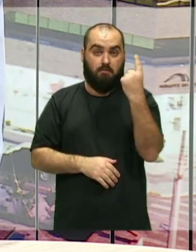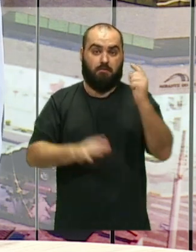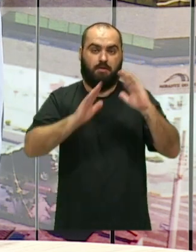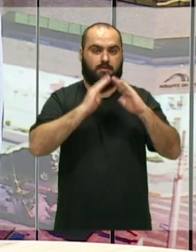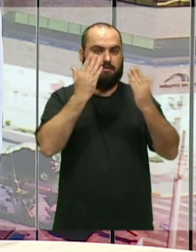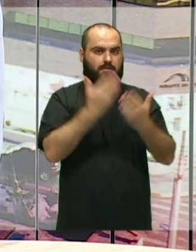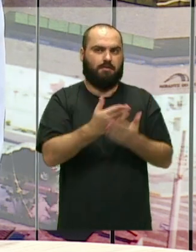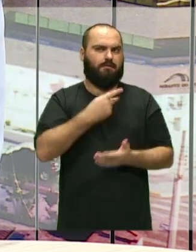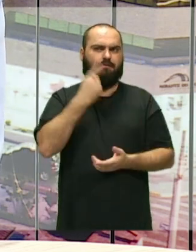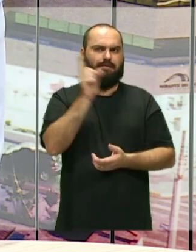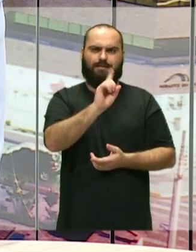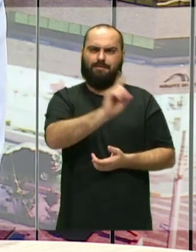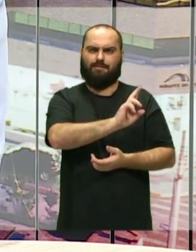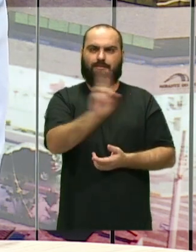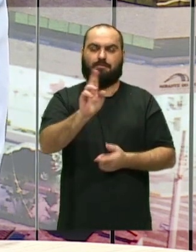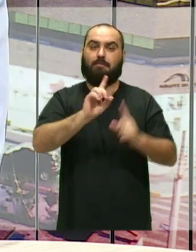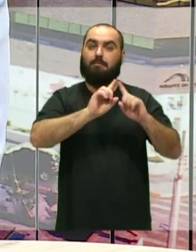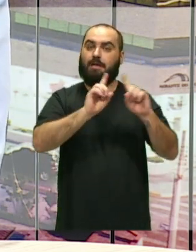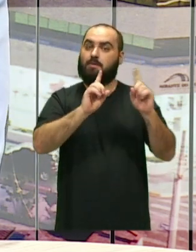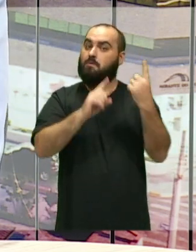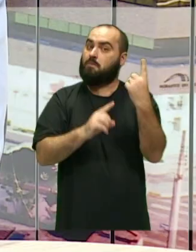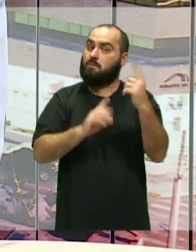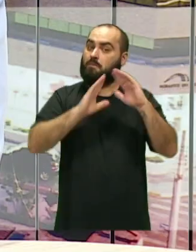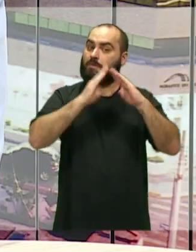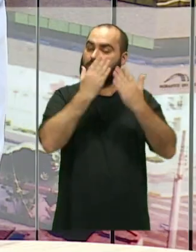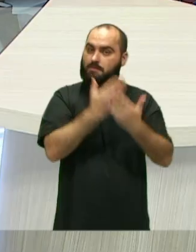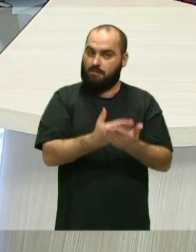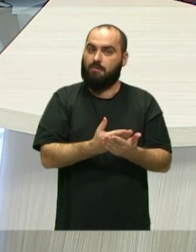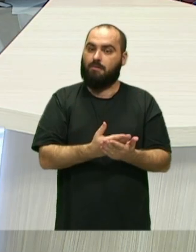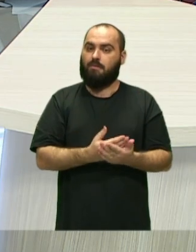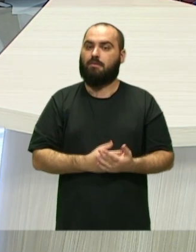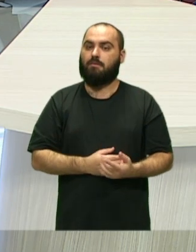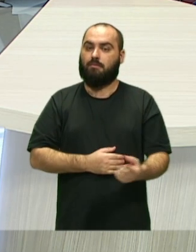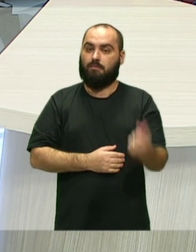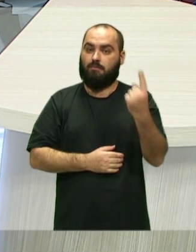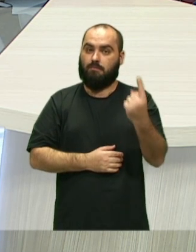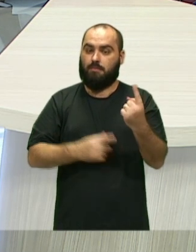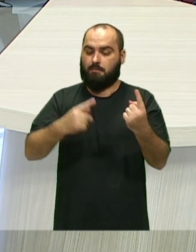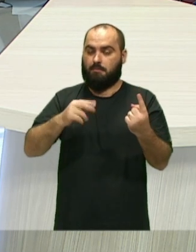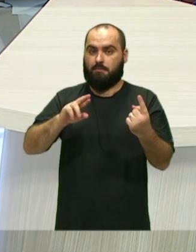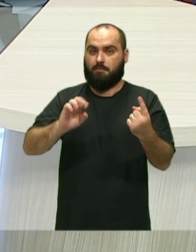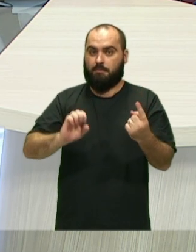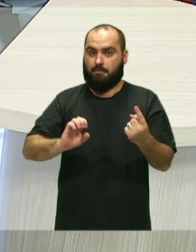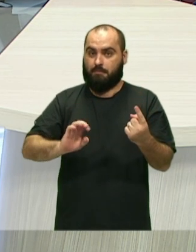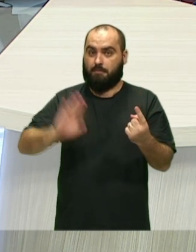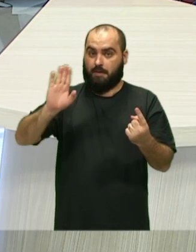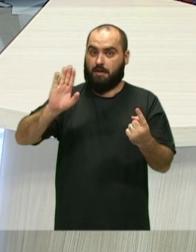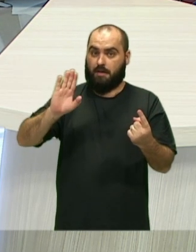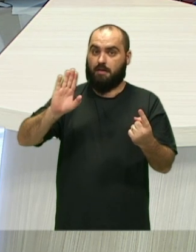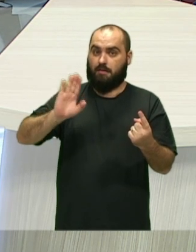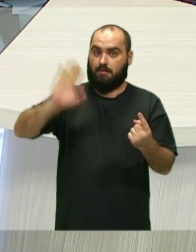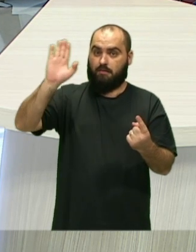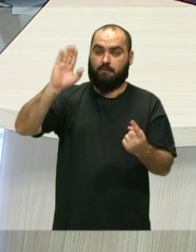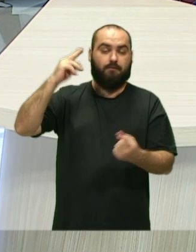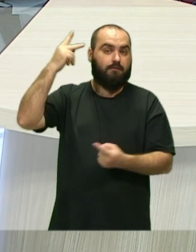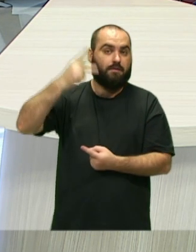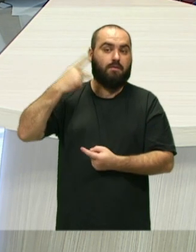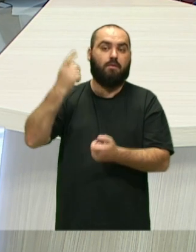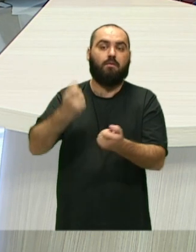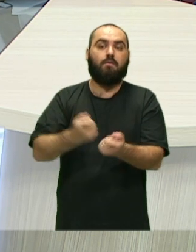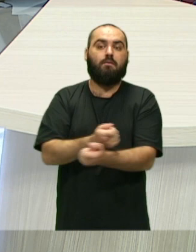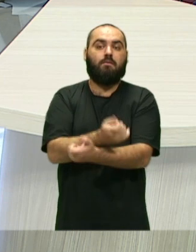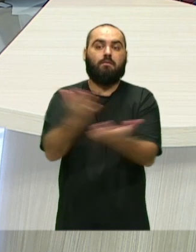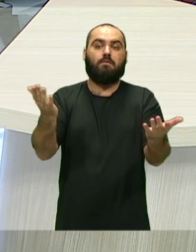obviamente não vou falar qual mas que um é uma pré-candidato uma pré-candidato a vereador Mirim ofereceu